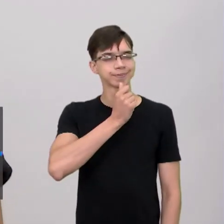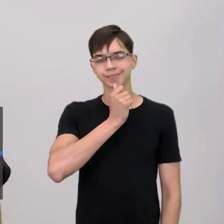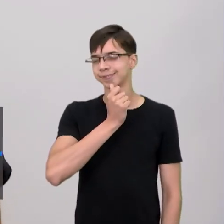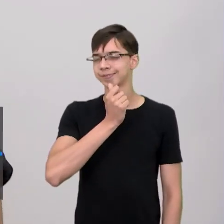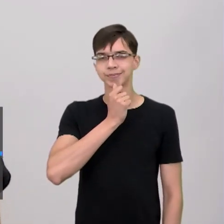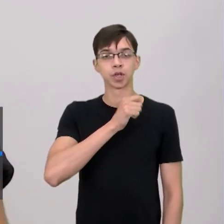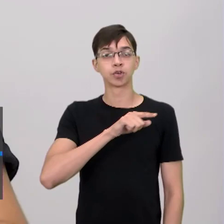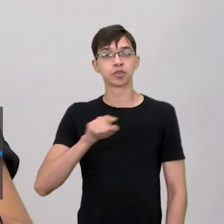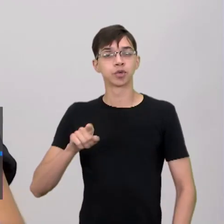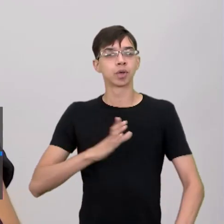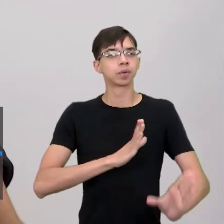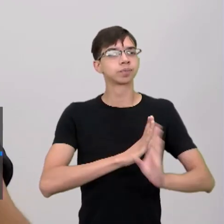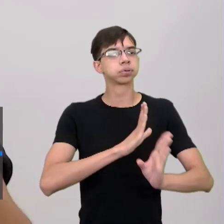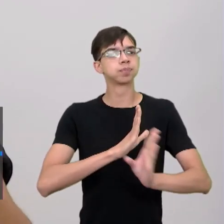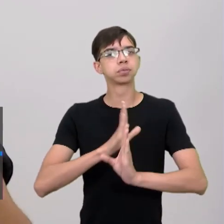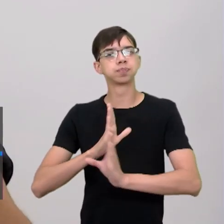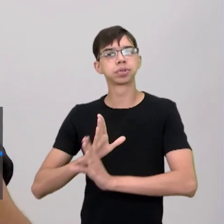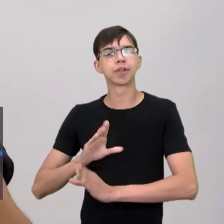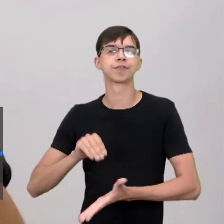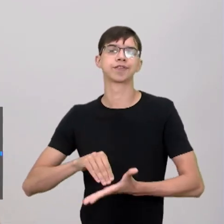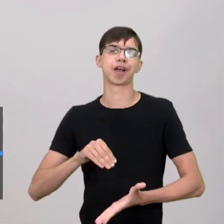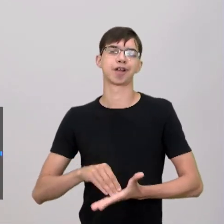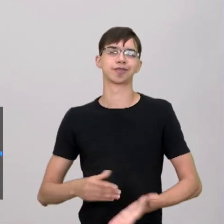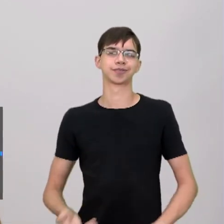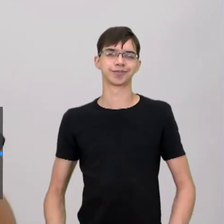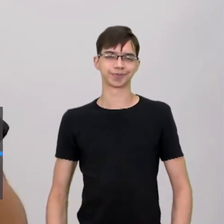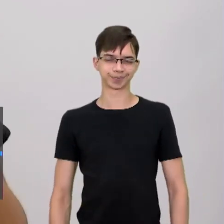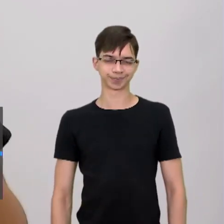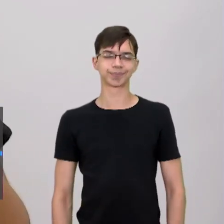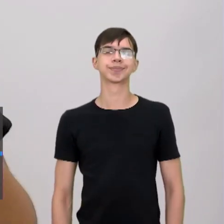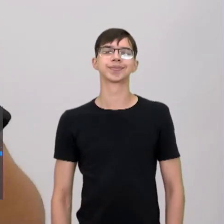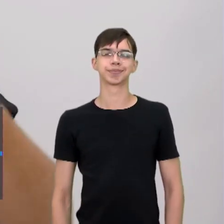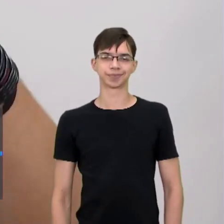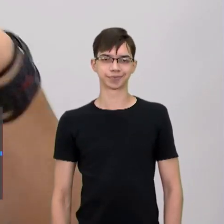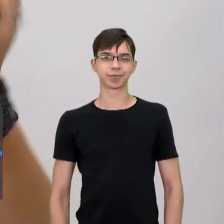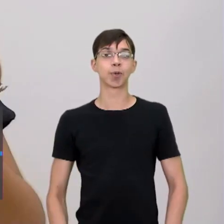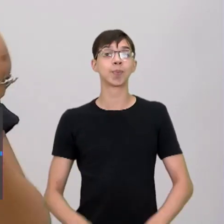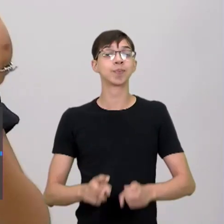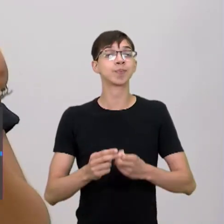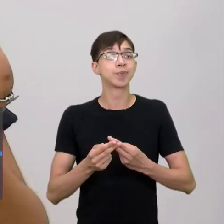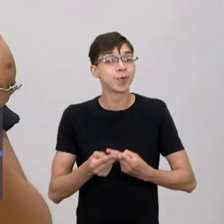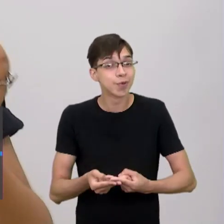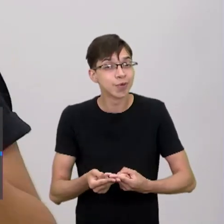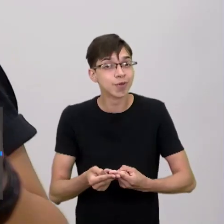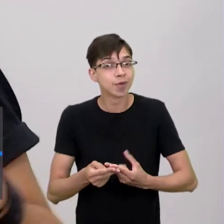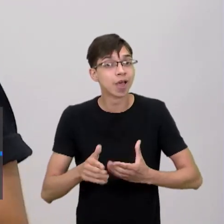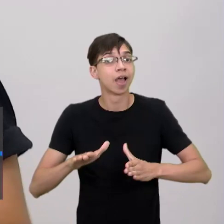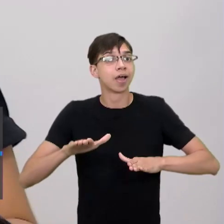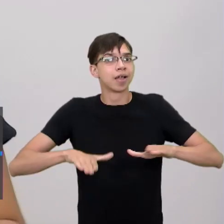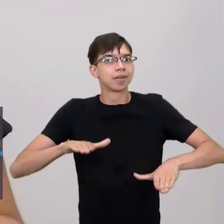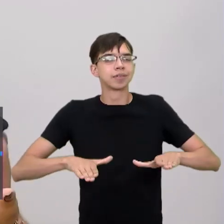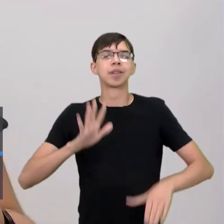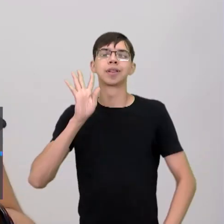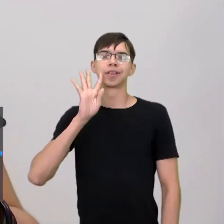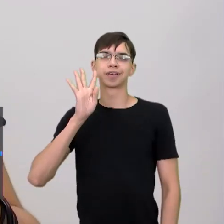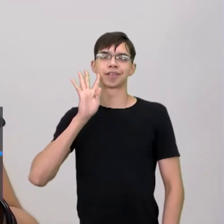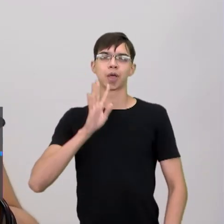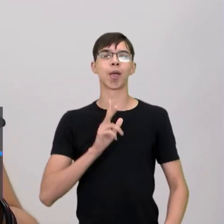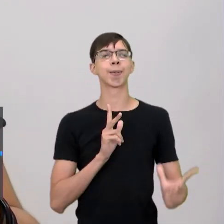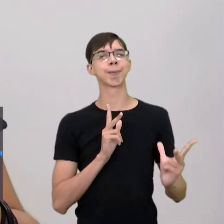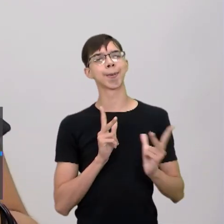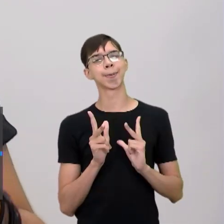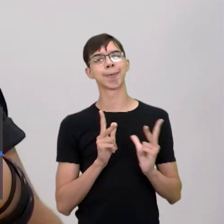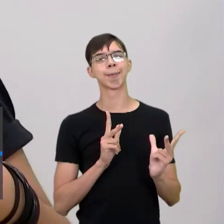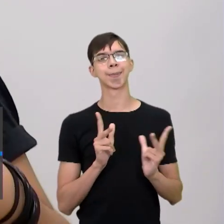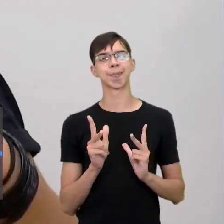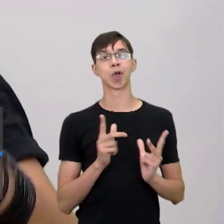Por isso que muitas vezes a gente pode conhecer alguém e ter uma conversa super legal num dia, mas a longo prazo não funciona